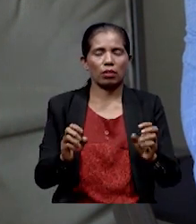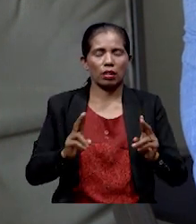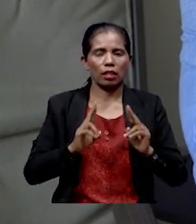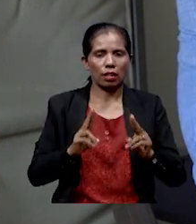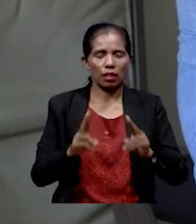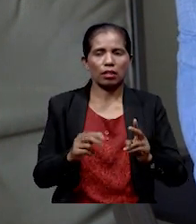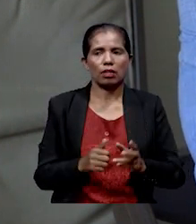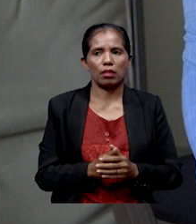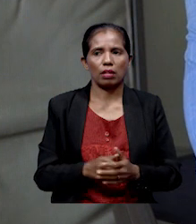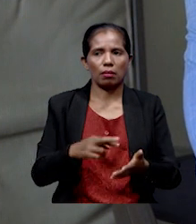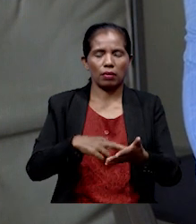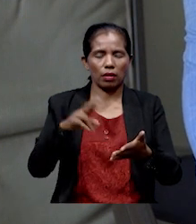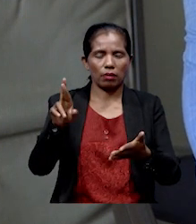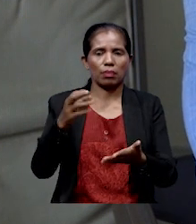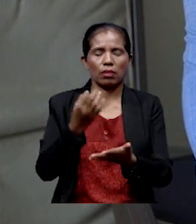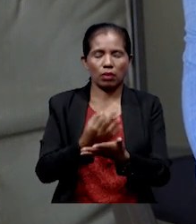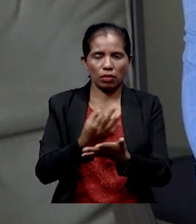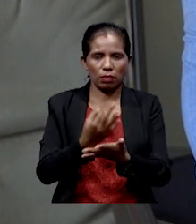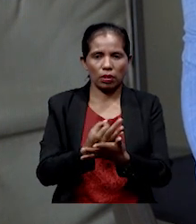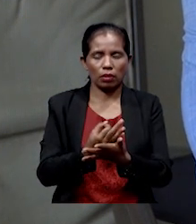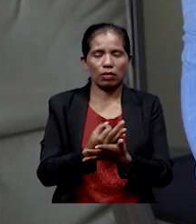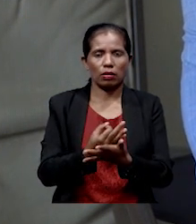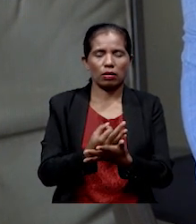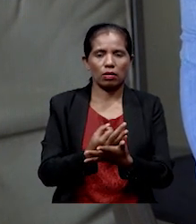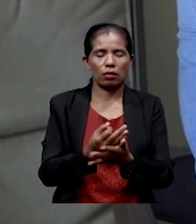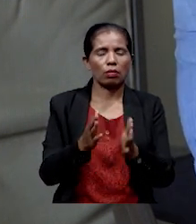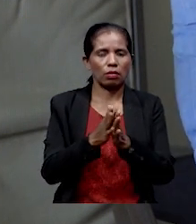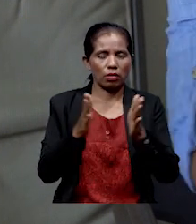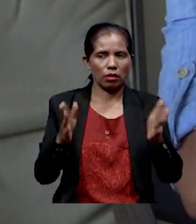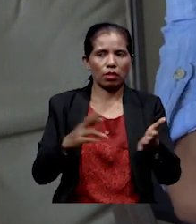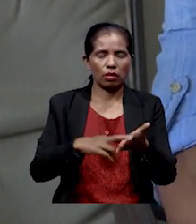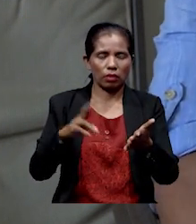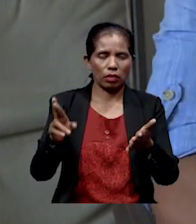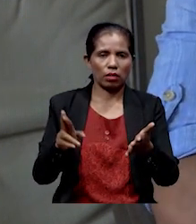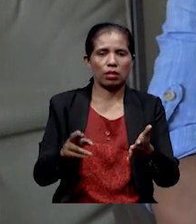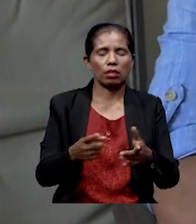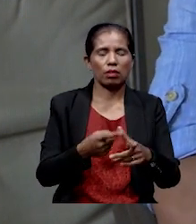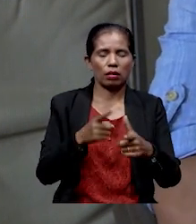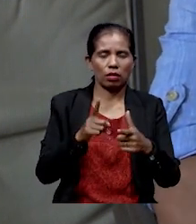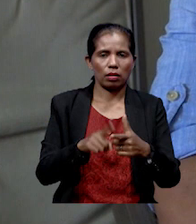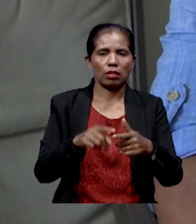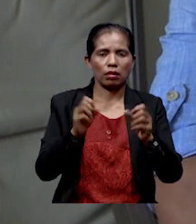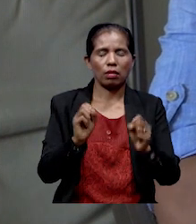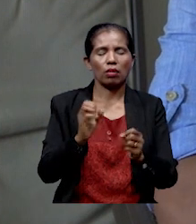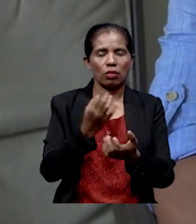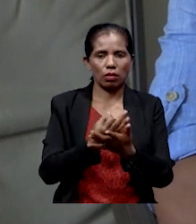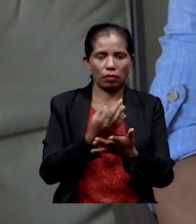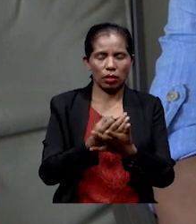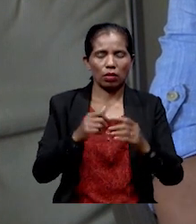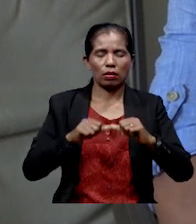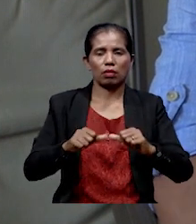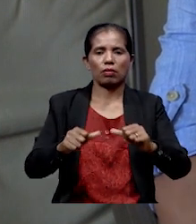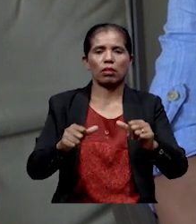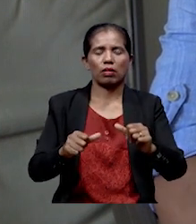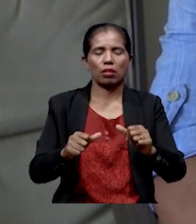deit, aprova orçamento ira nebe maka halo ratificativo, por enquanto orçamento ira nebe laura da avne foi